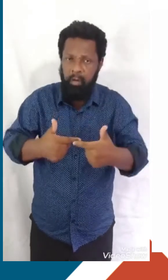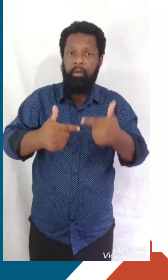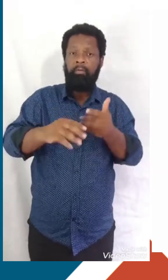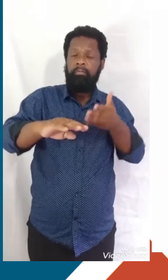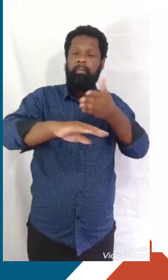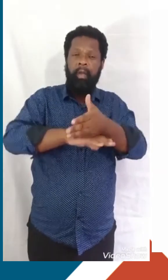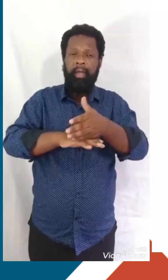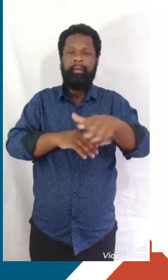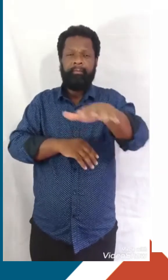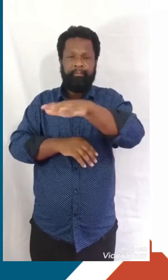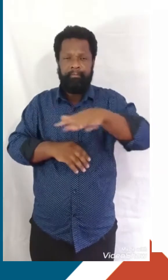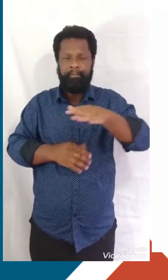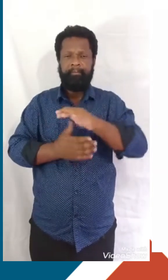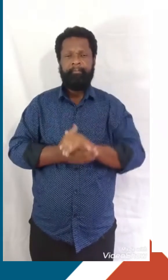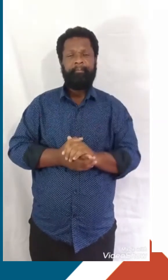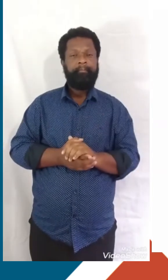nacional.